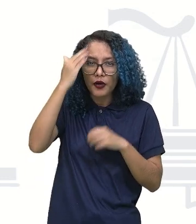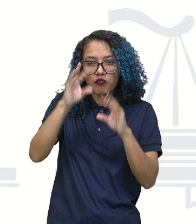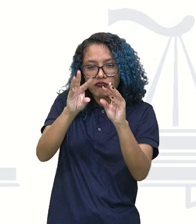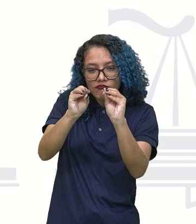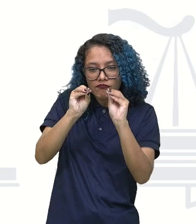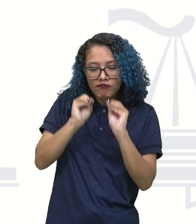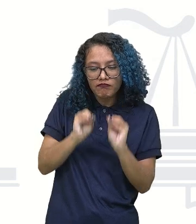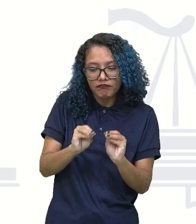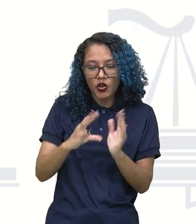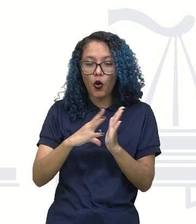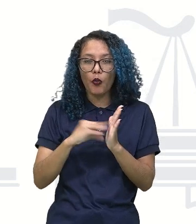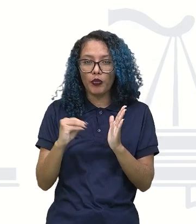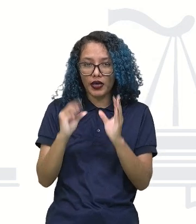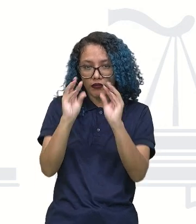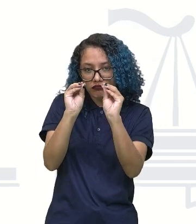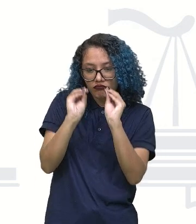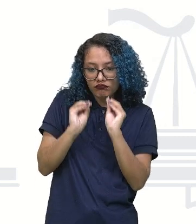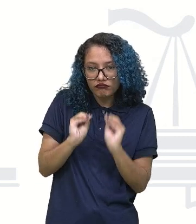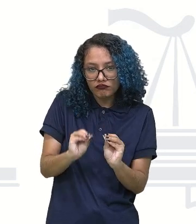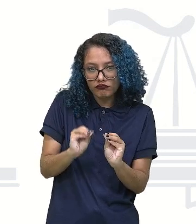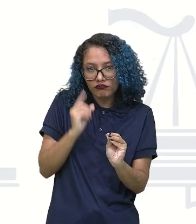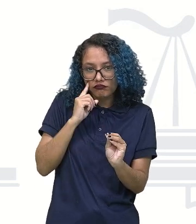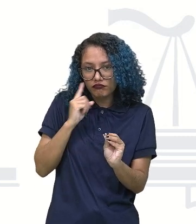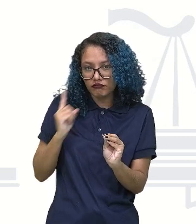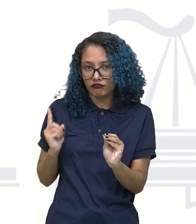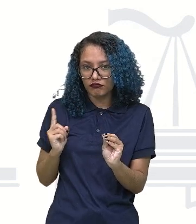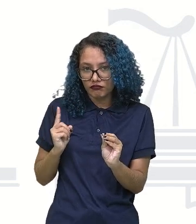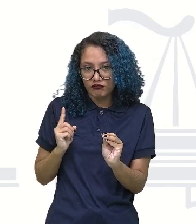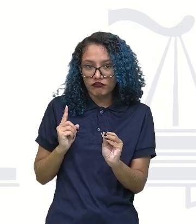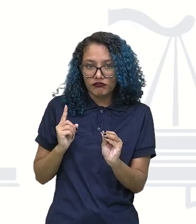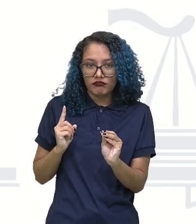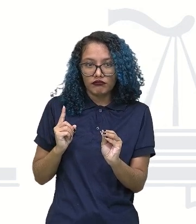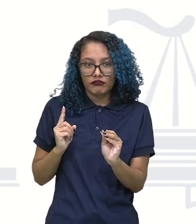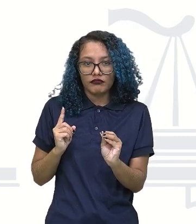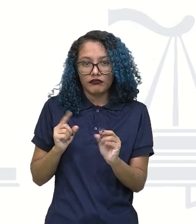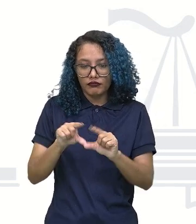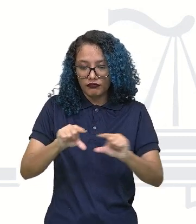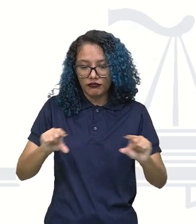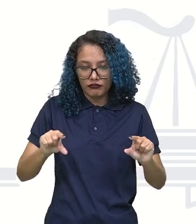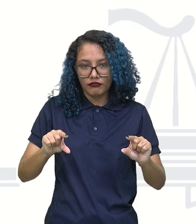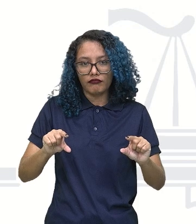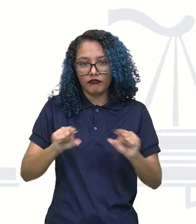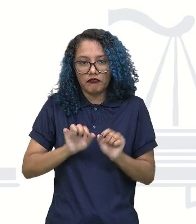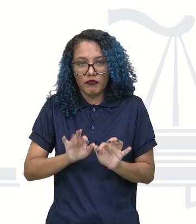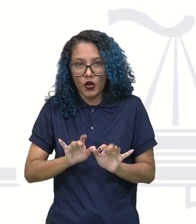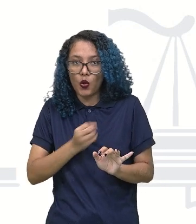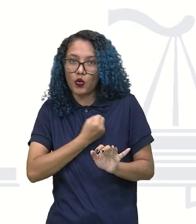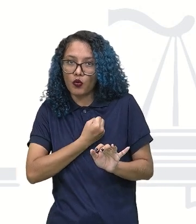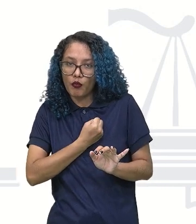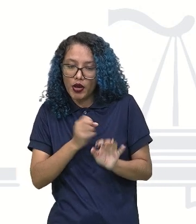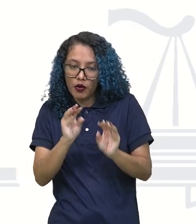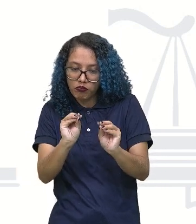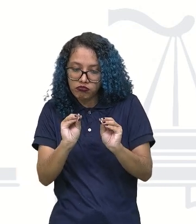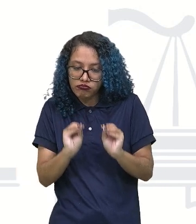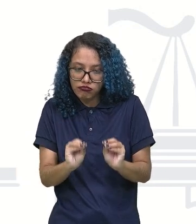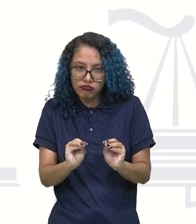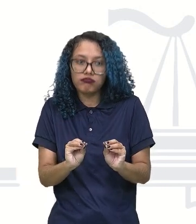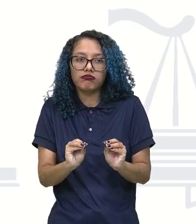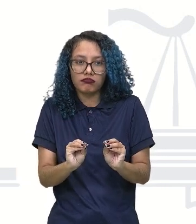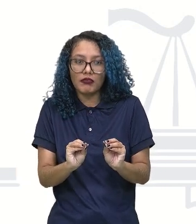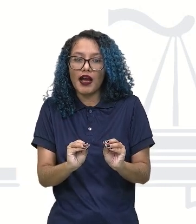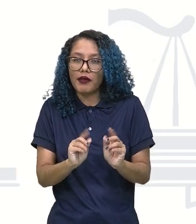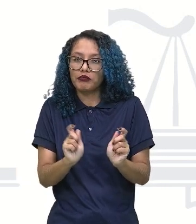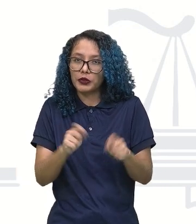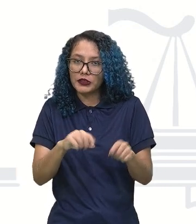você vai colocar aqui nesse campo, tá bom? E aí sim, você vai estar adicionando e salvando,